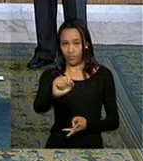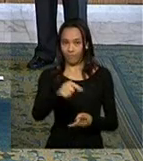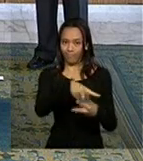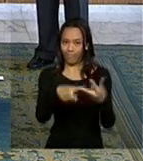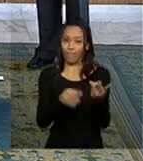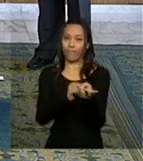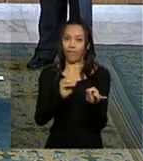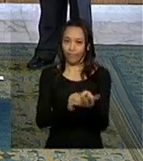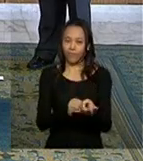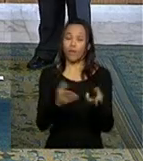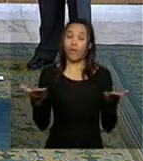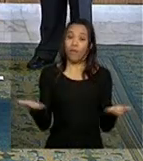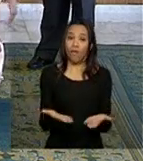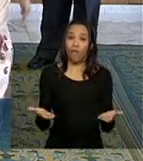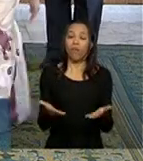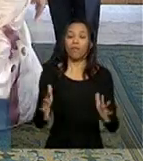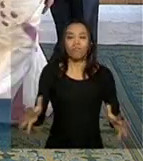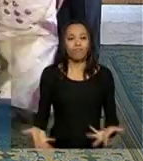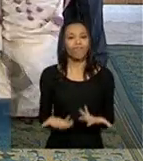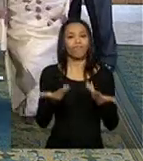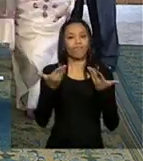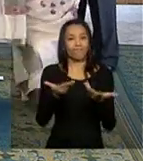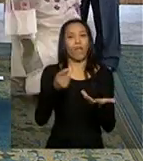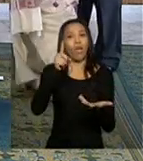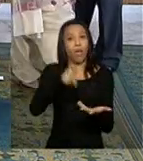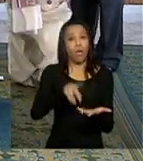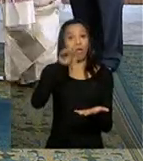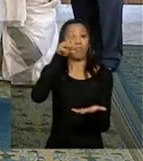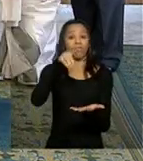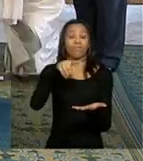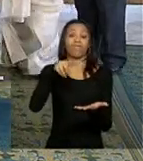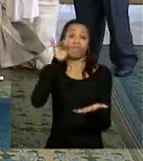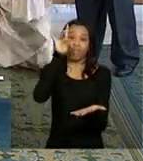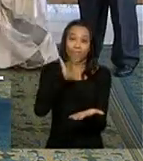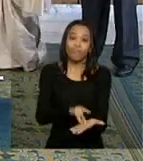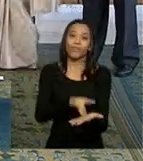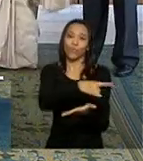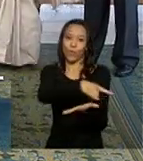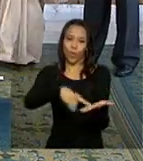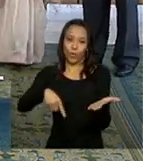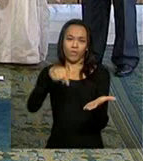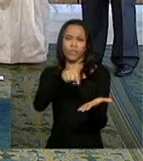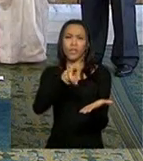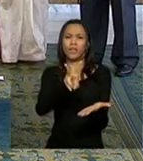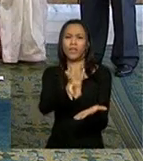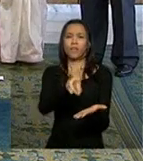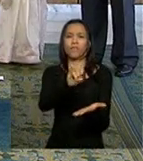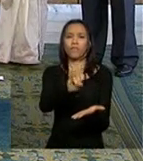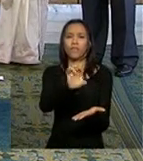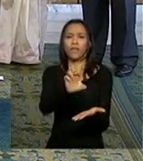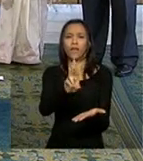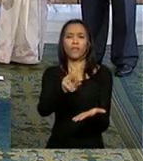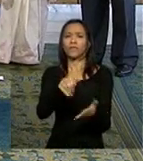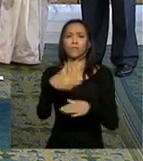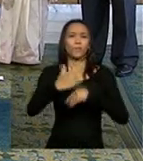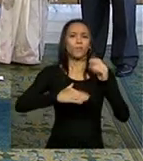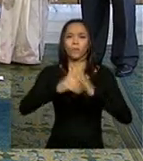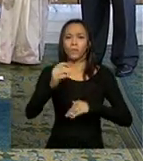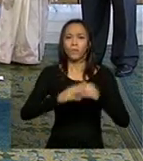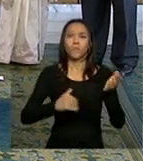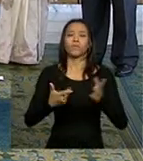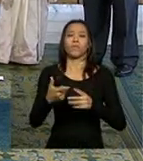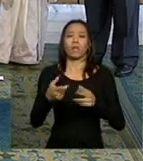Essa é uma formalidade estabelecida pela Convenção de Viena sobre Direitos sobre Relações Diplomáticas,